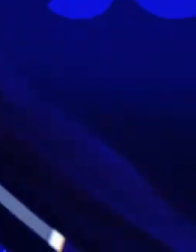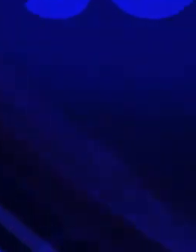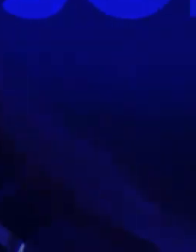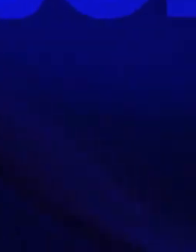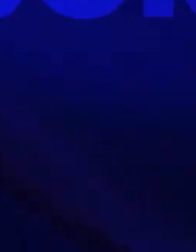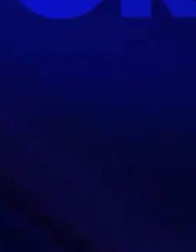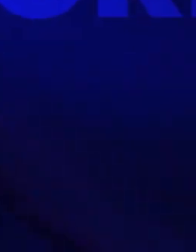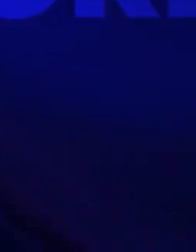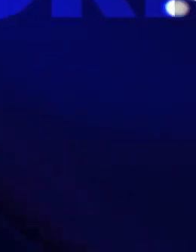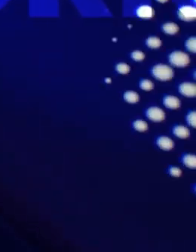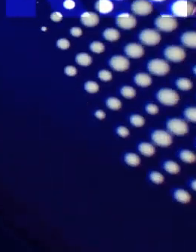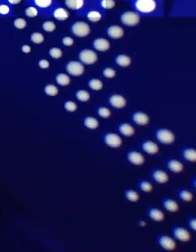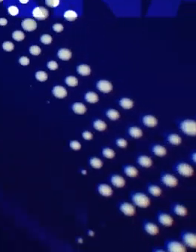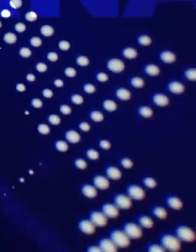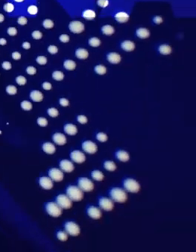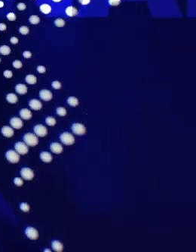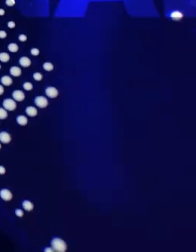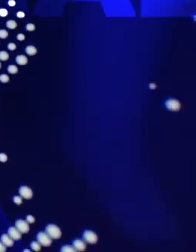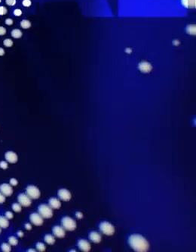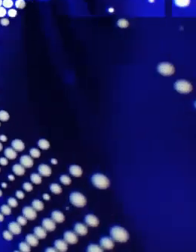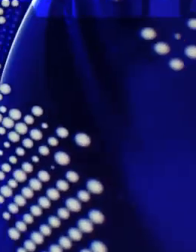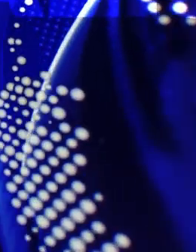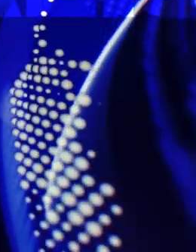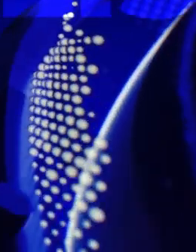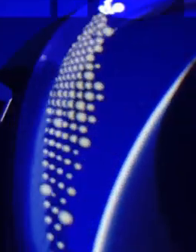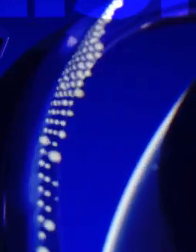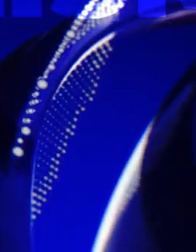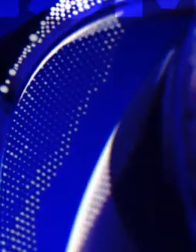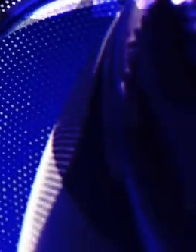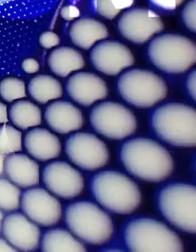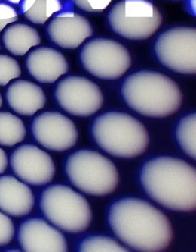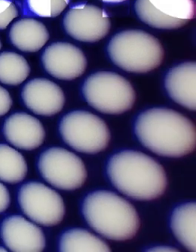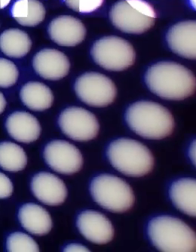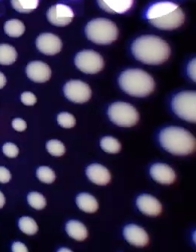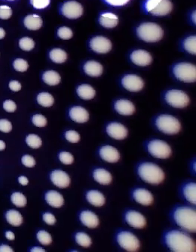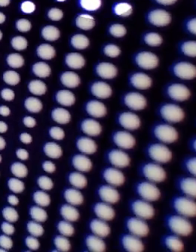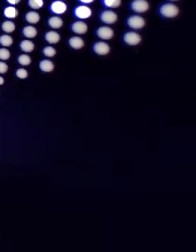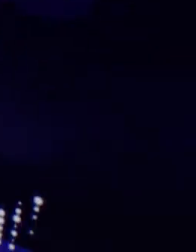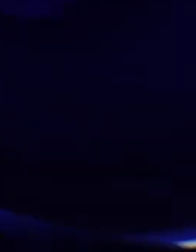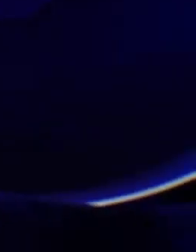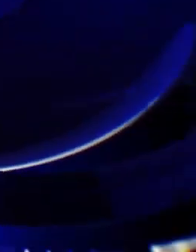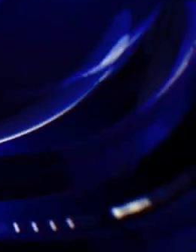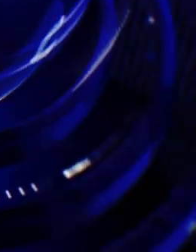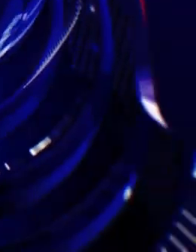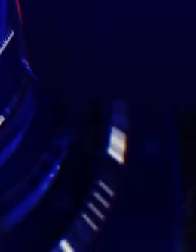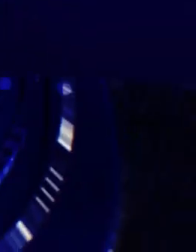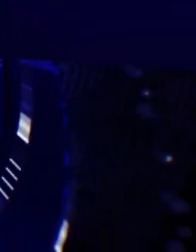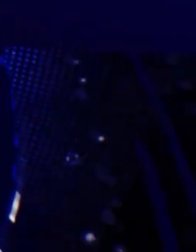Super Marajoara News. O jornalismo da Super você ouve aqui.